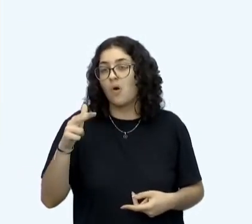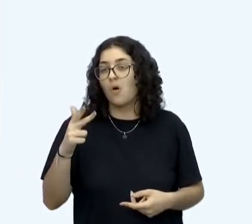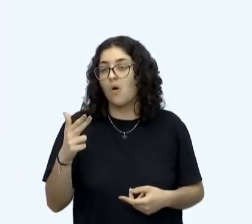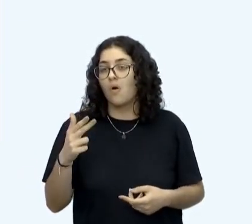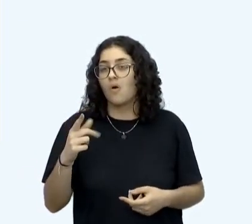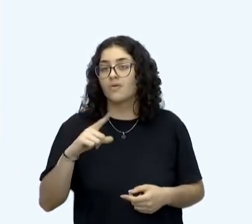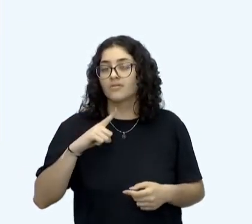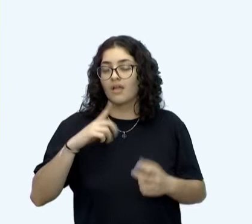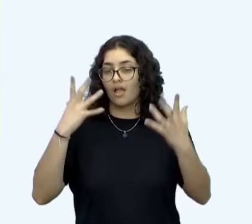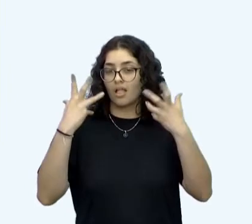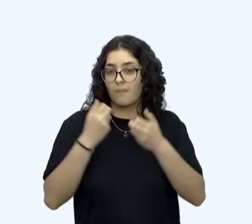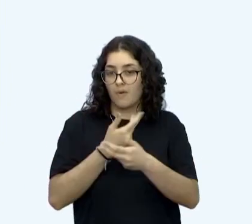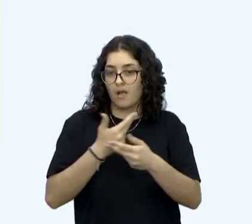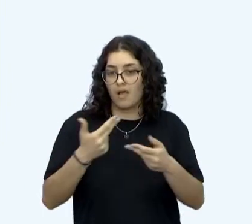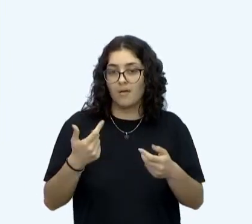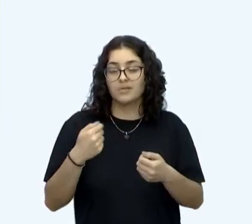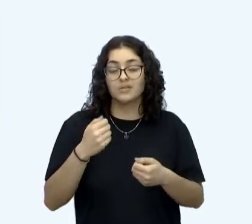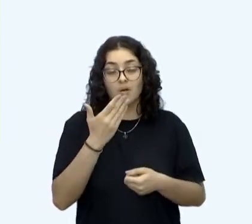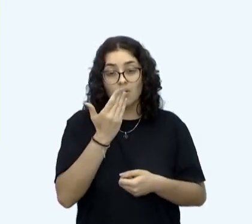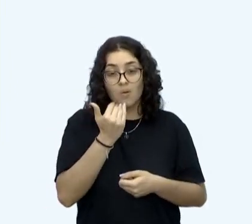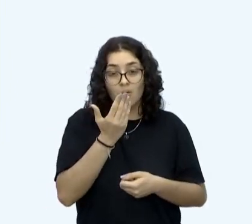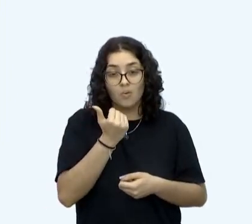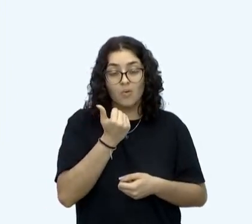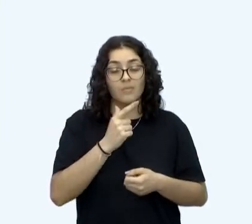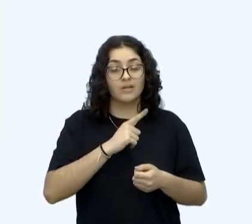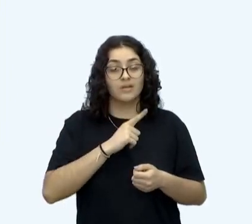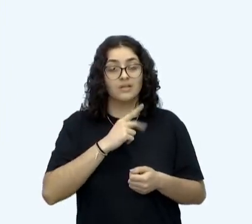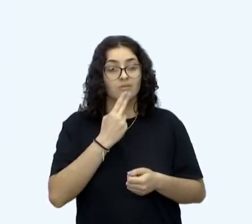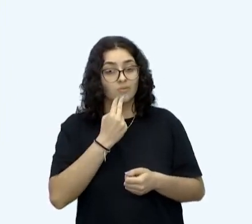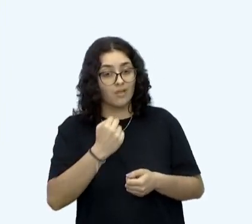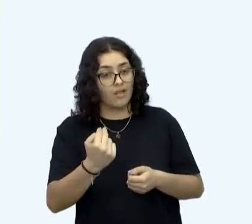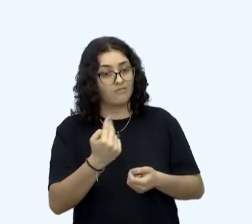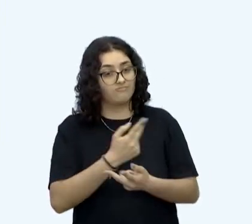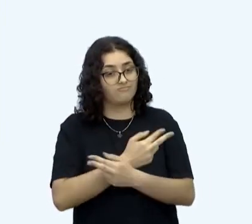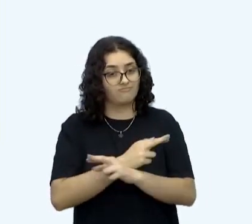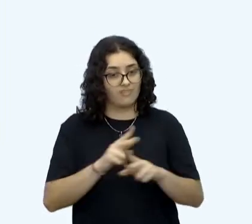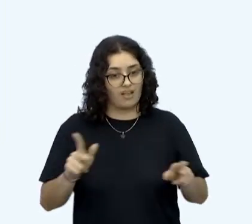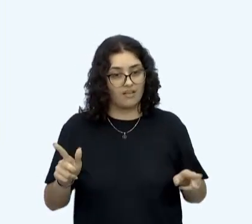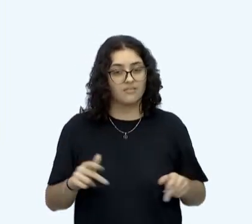requer uma dieta bastante complexa e com muitos nutrientes.